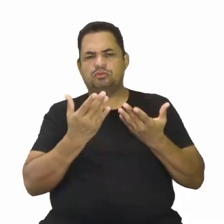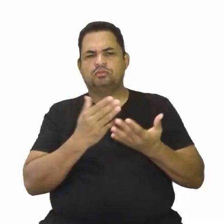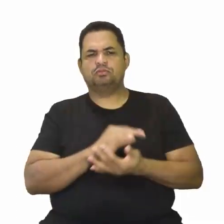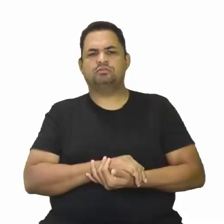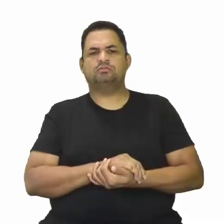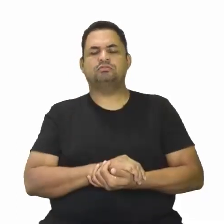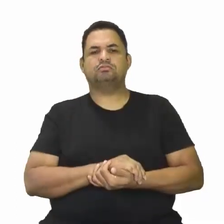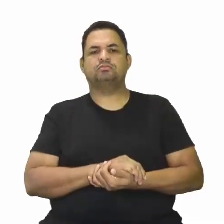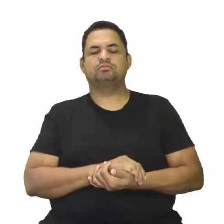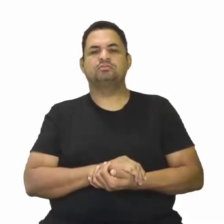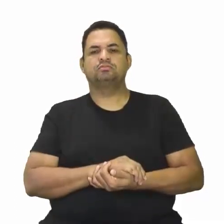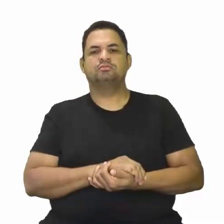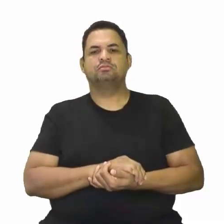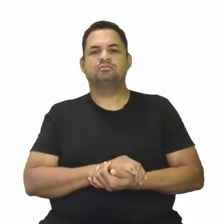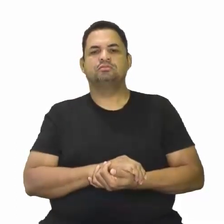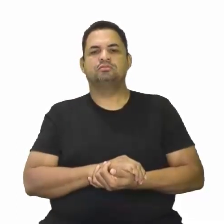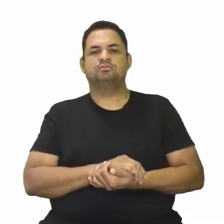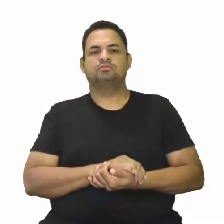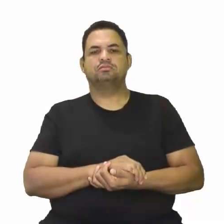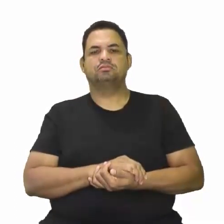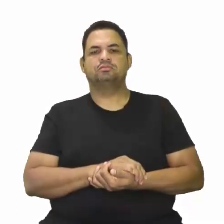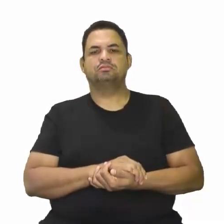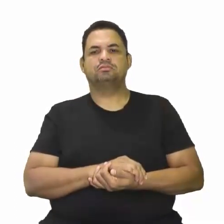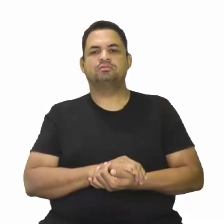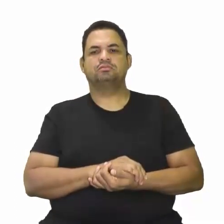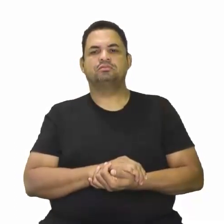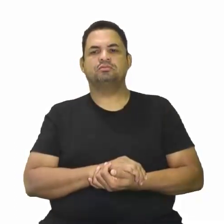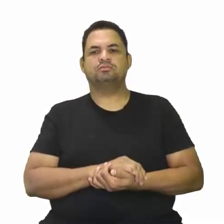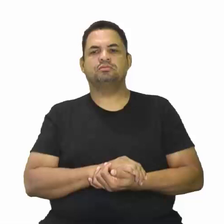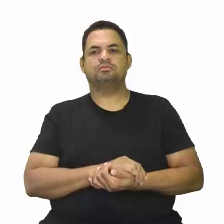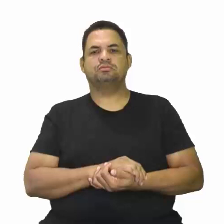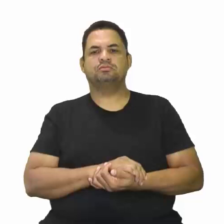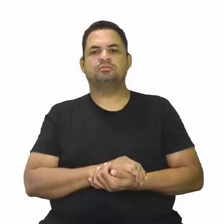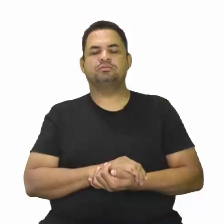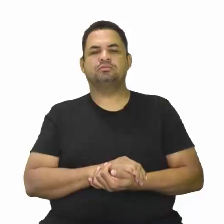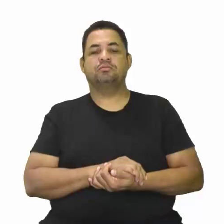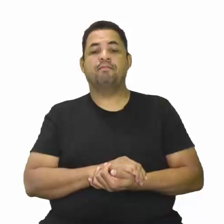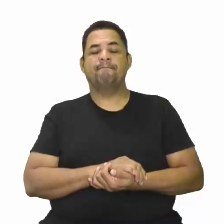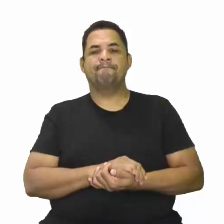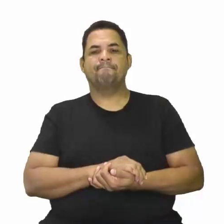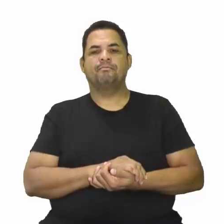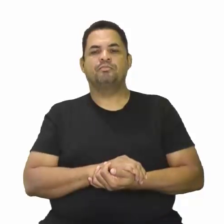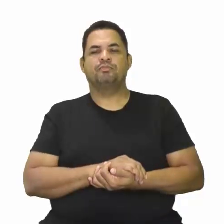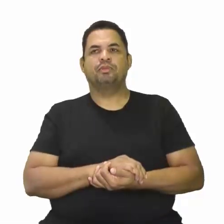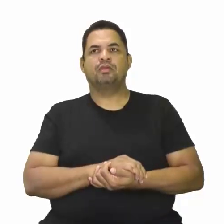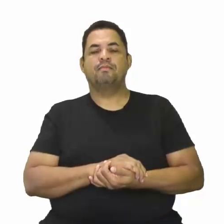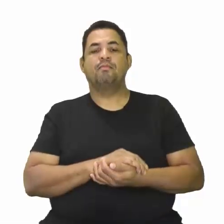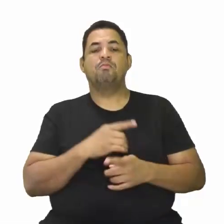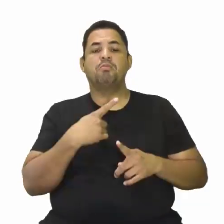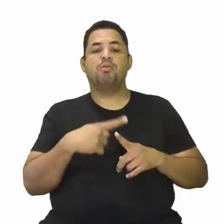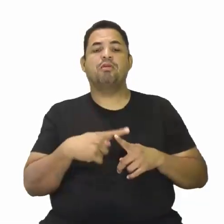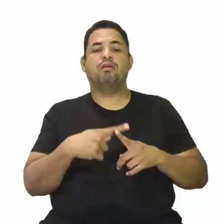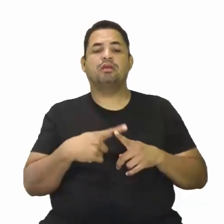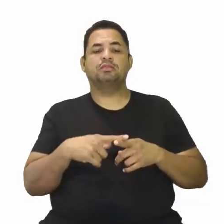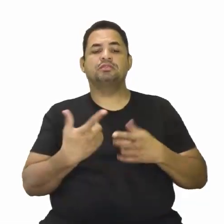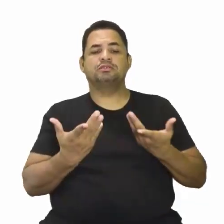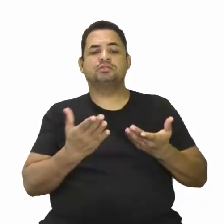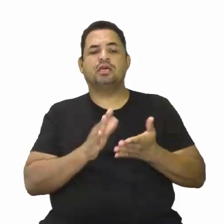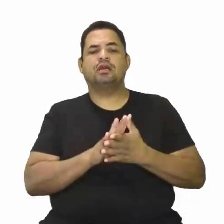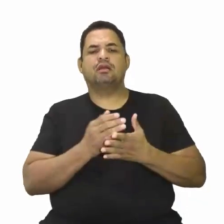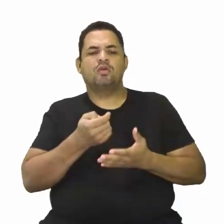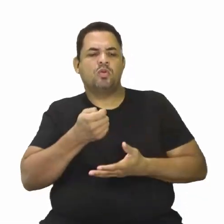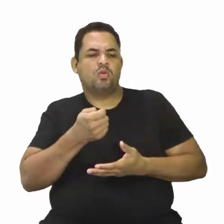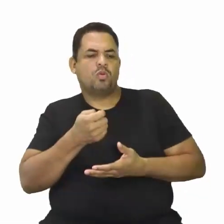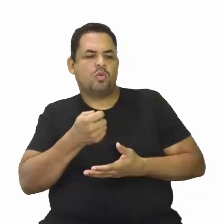Vamos imaginar aqui, porque está próximo os exames, porque está